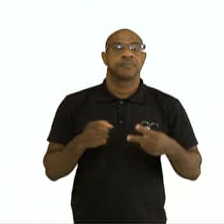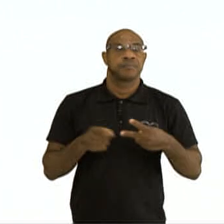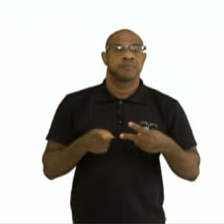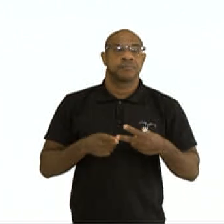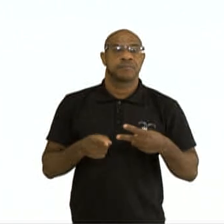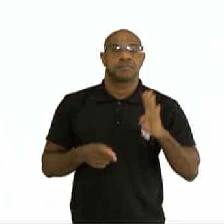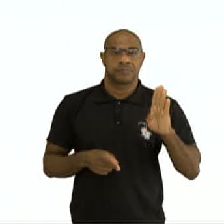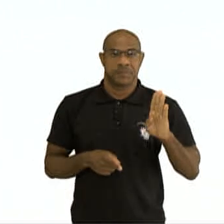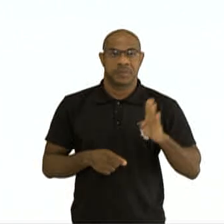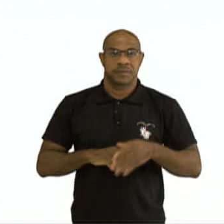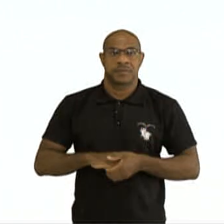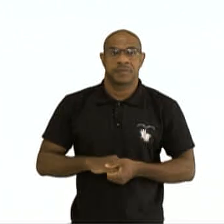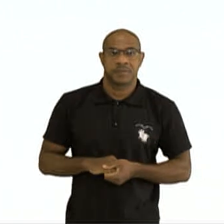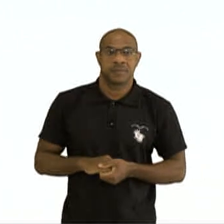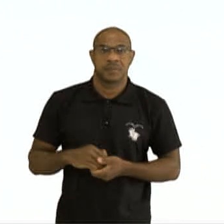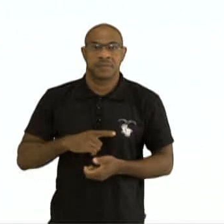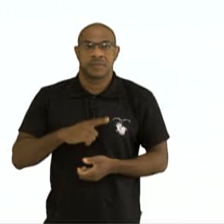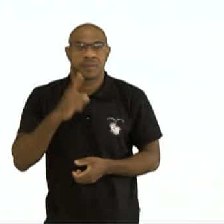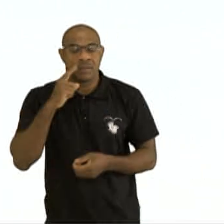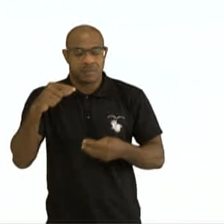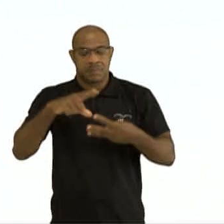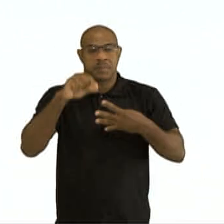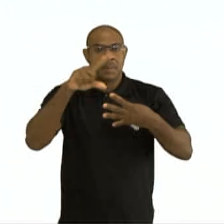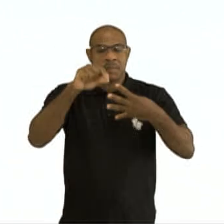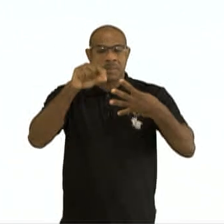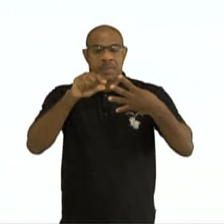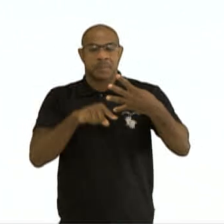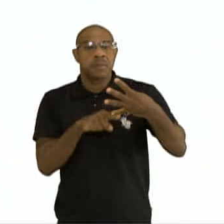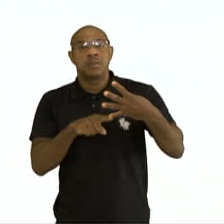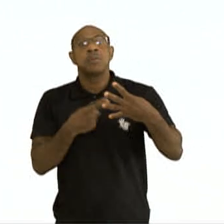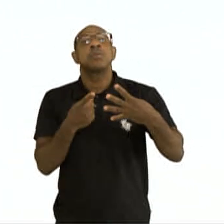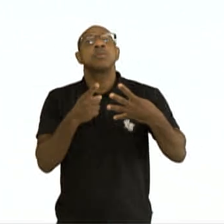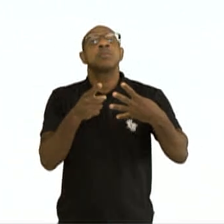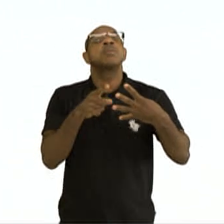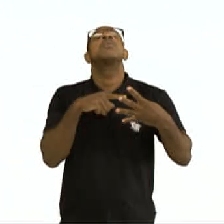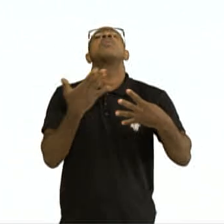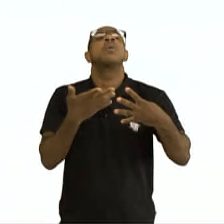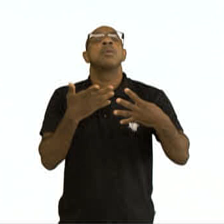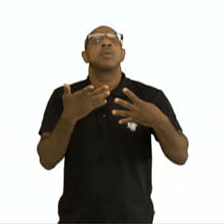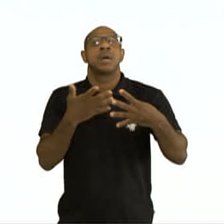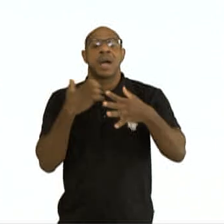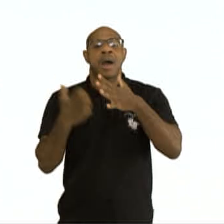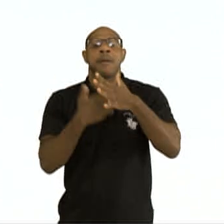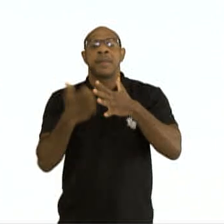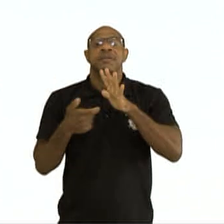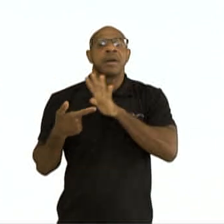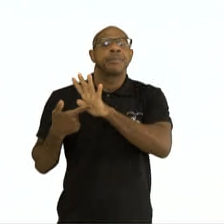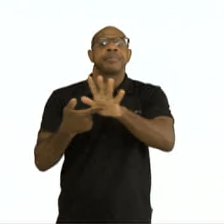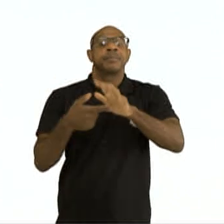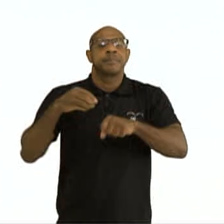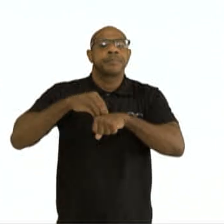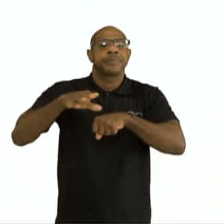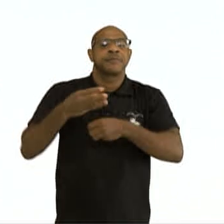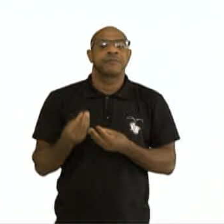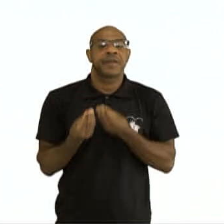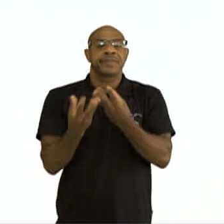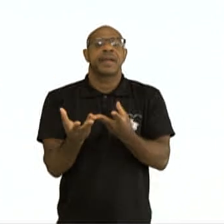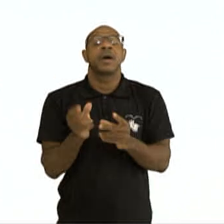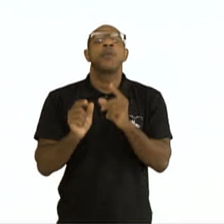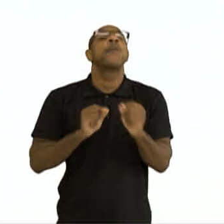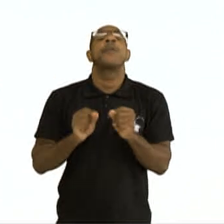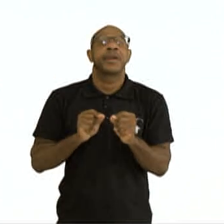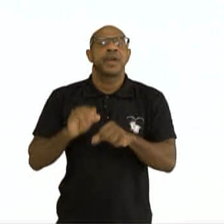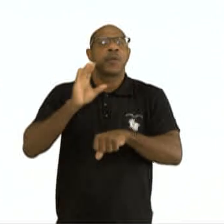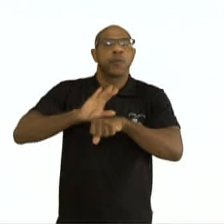company offers. Das opções que eu tenho aqui, eu quero que vocês marquem aquilo que a empresa vai oferecer, tá? Course,